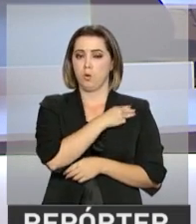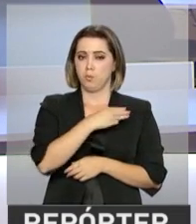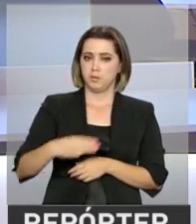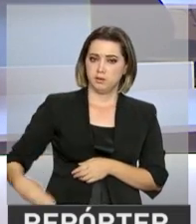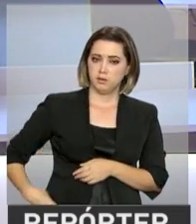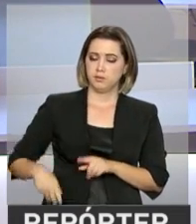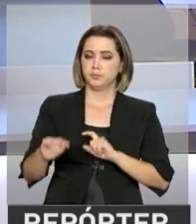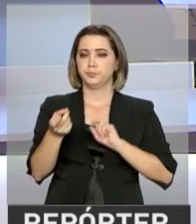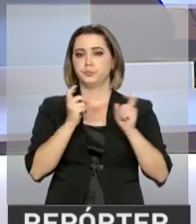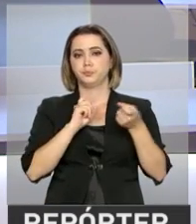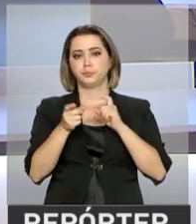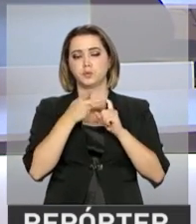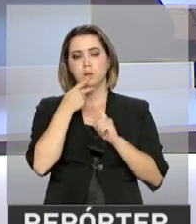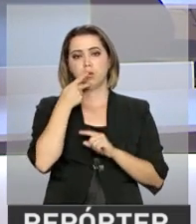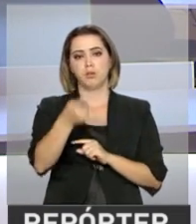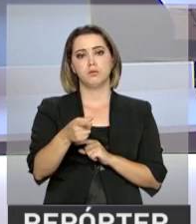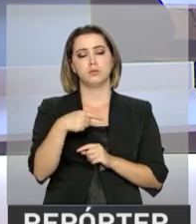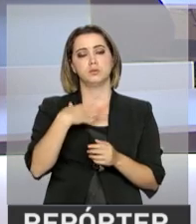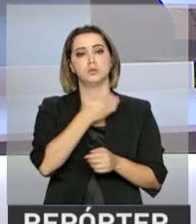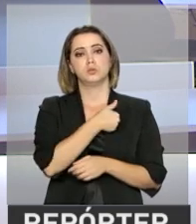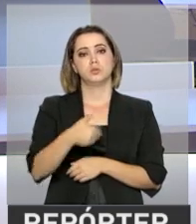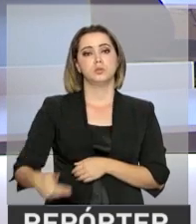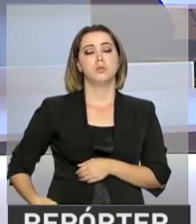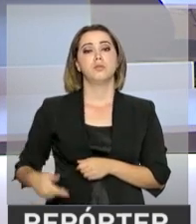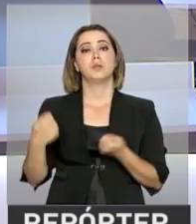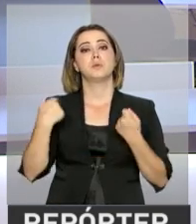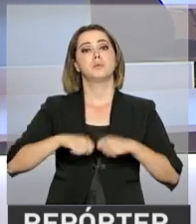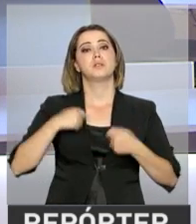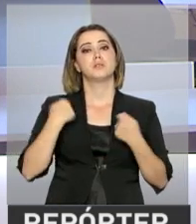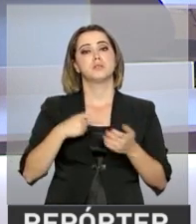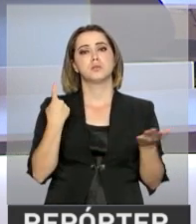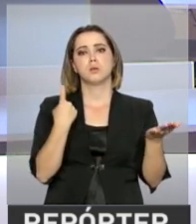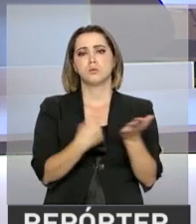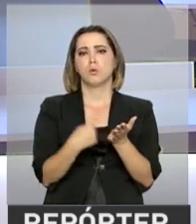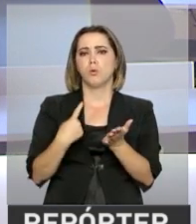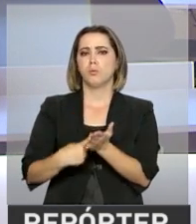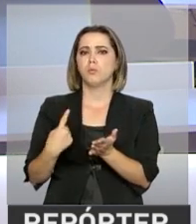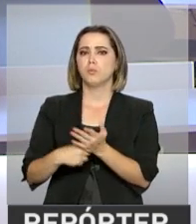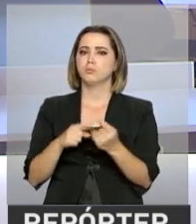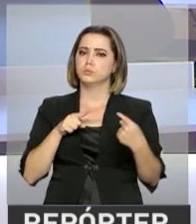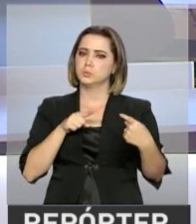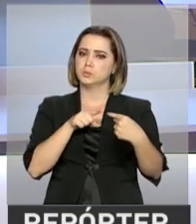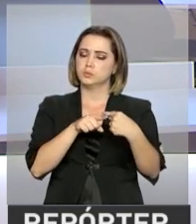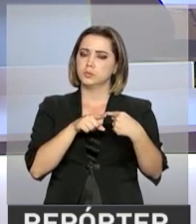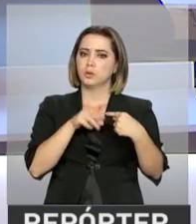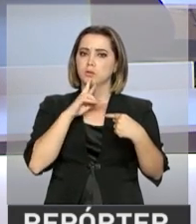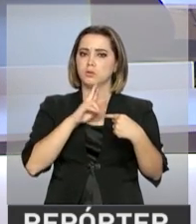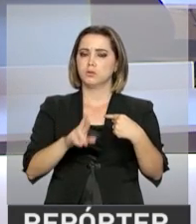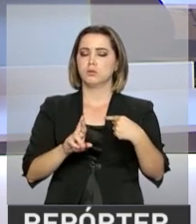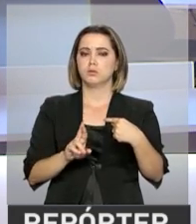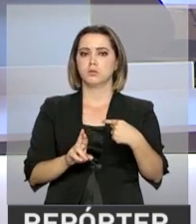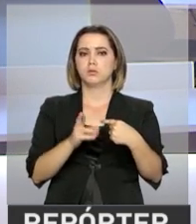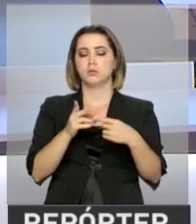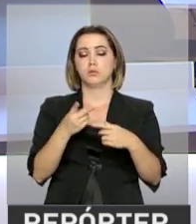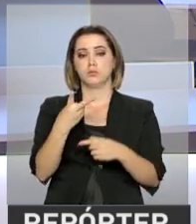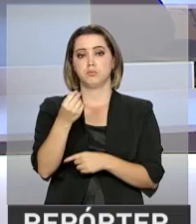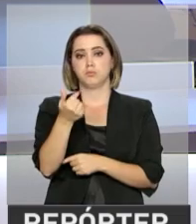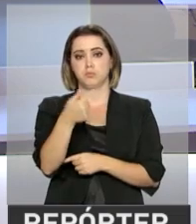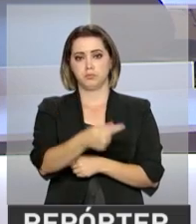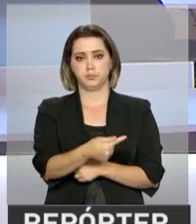Henrique Meirelles afirmou que o governo tem o compromisso de manter a meta de resultado primário prevista para